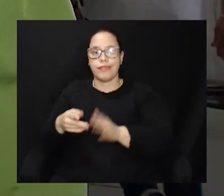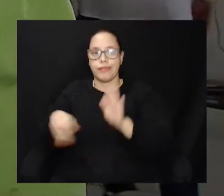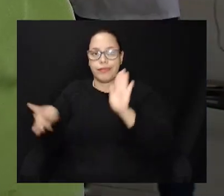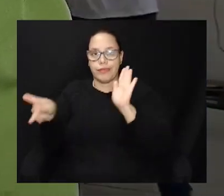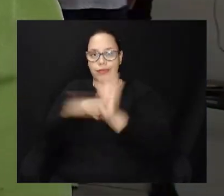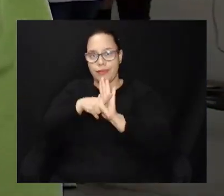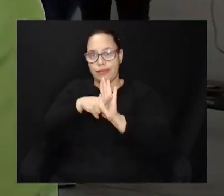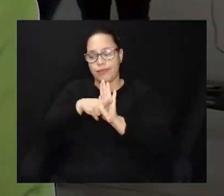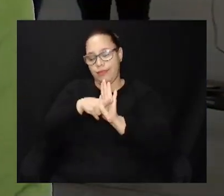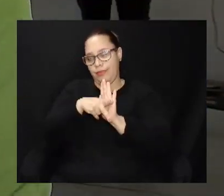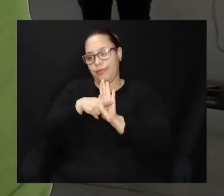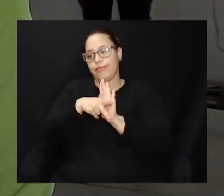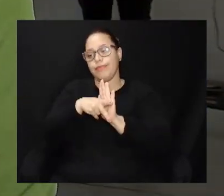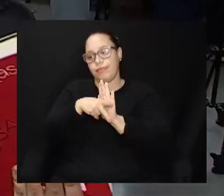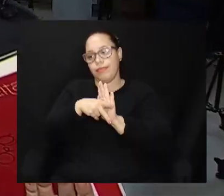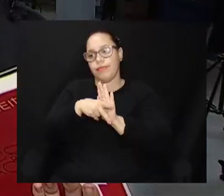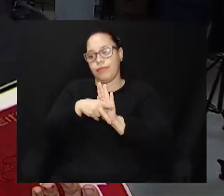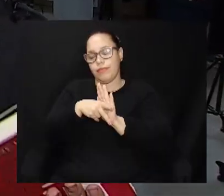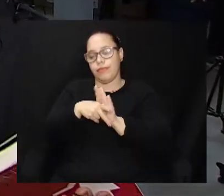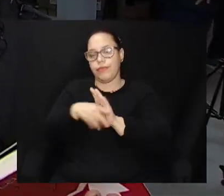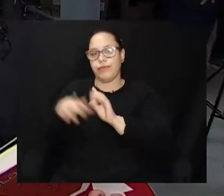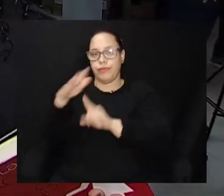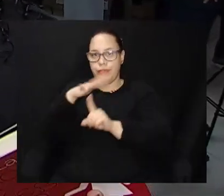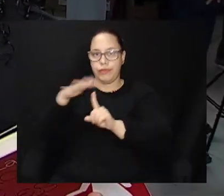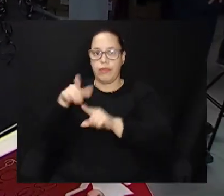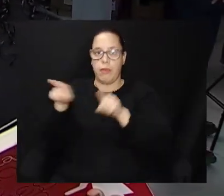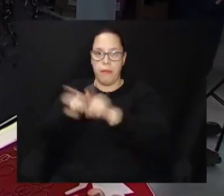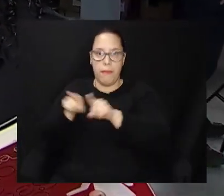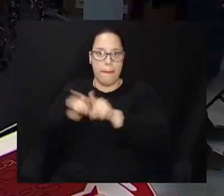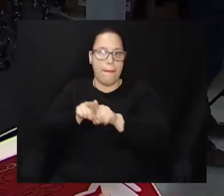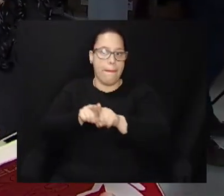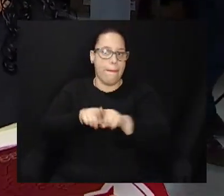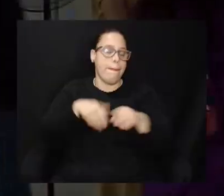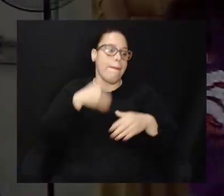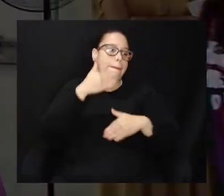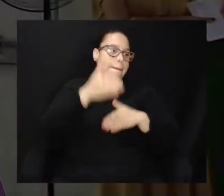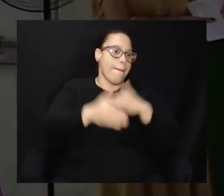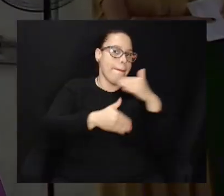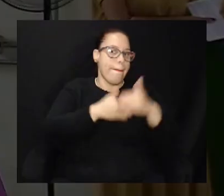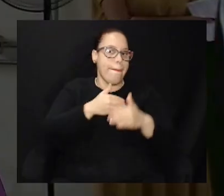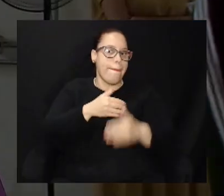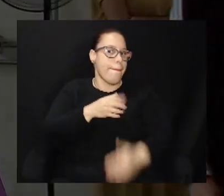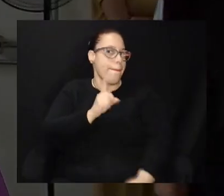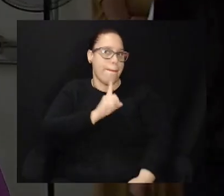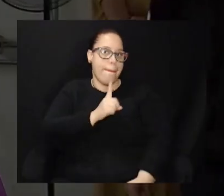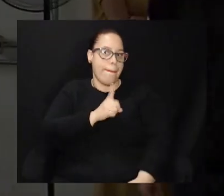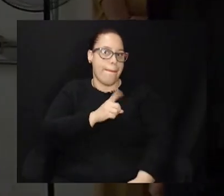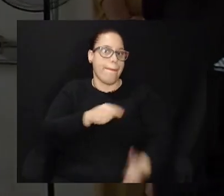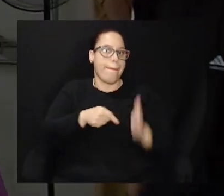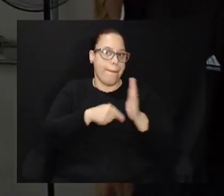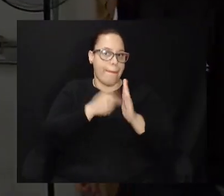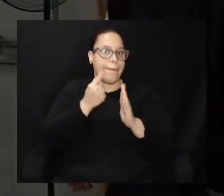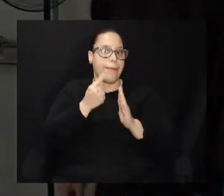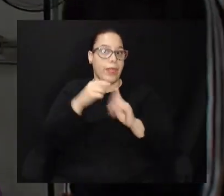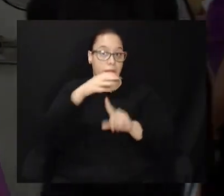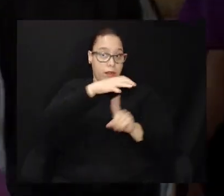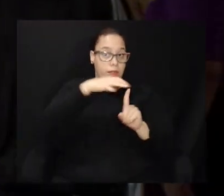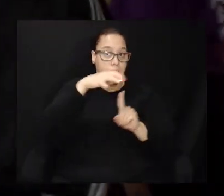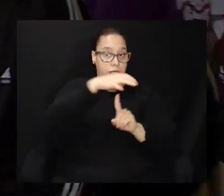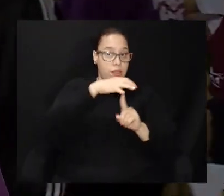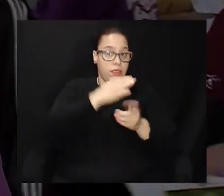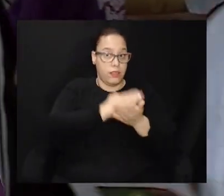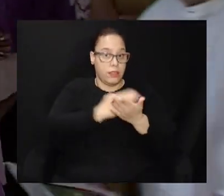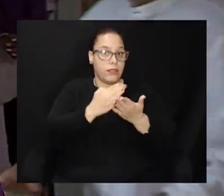para a preservação do meio ambiente também. Quem veio não se arrependeu. A minha primeira feira, a gente começou já